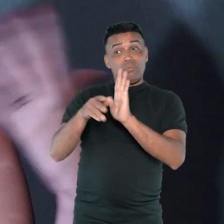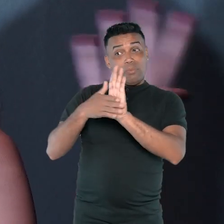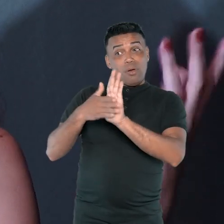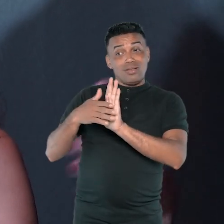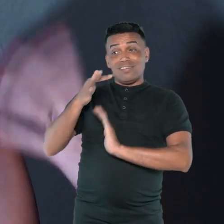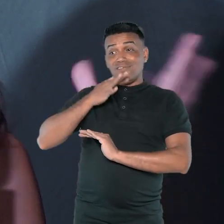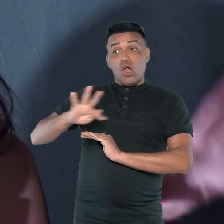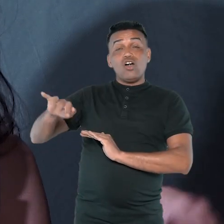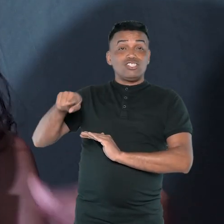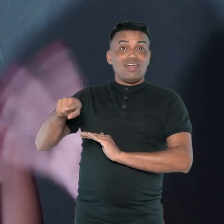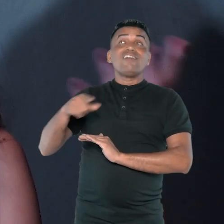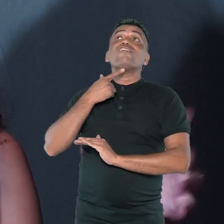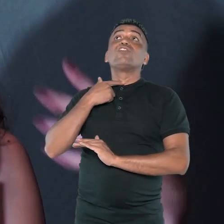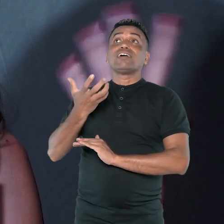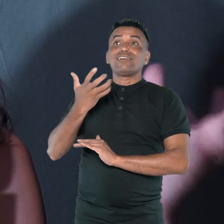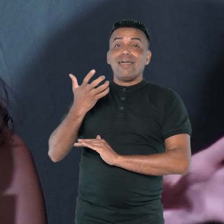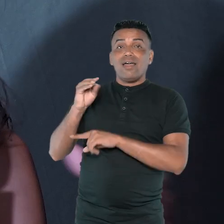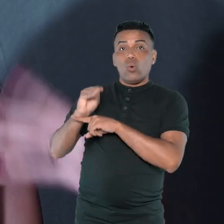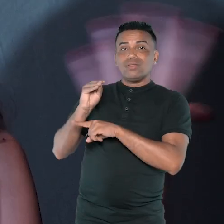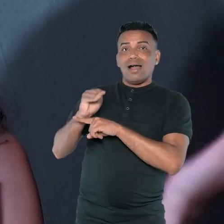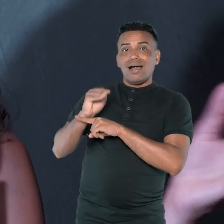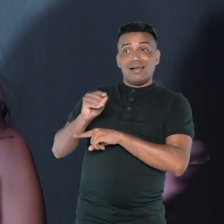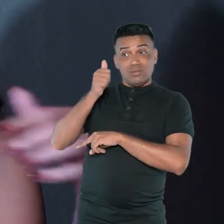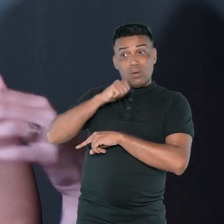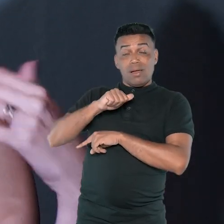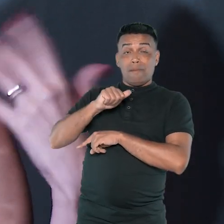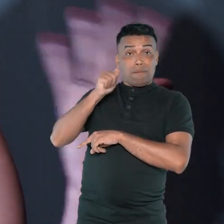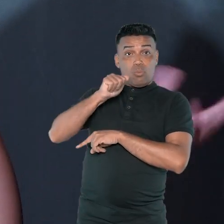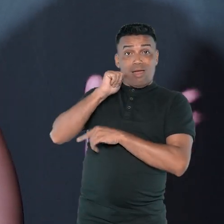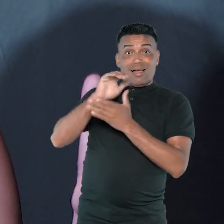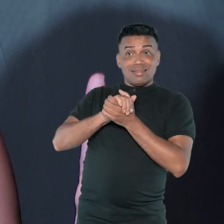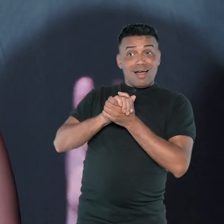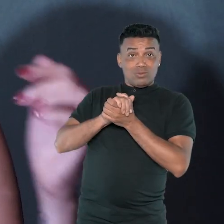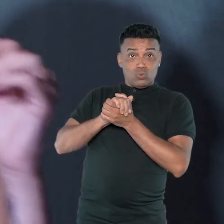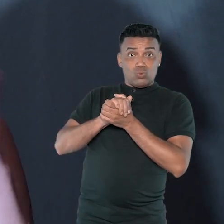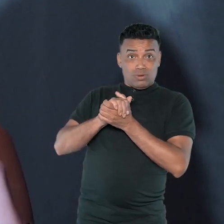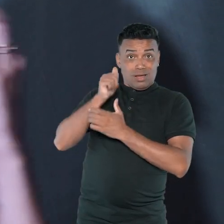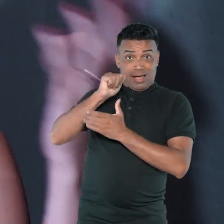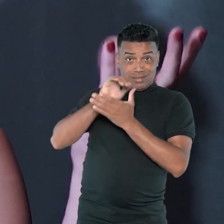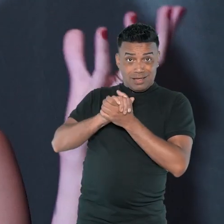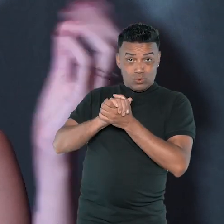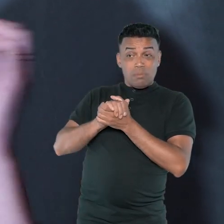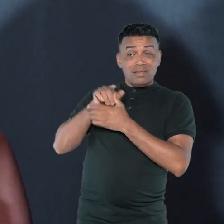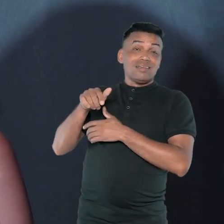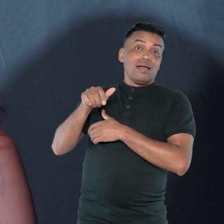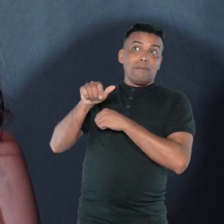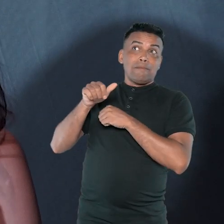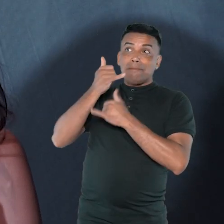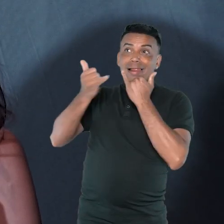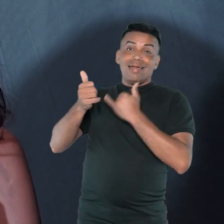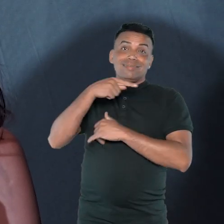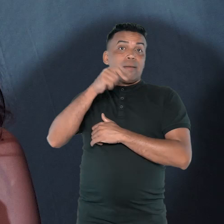ser cuidado, né, e amado como se ele fosse filho, né, ocupar esse lugar para o